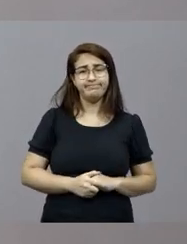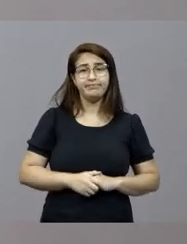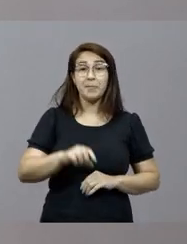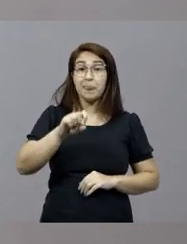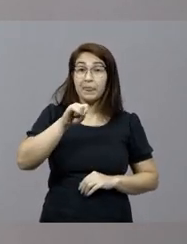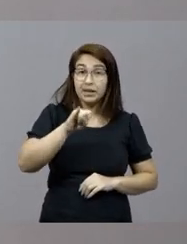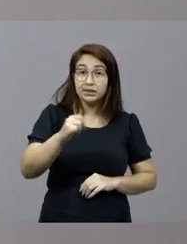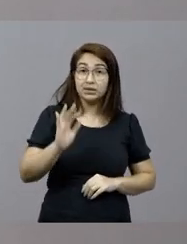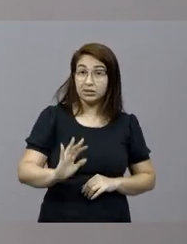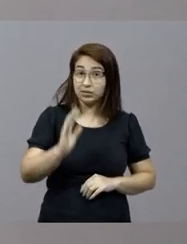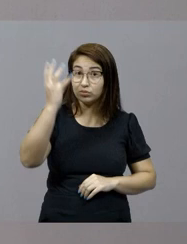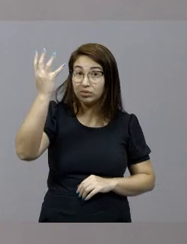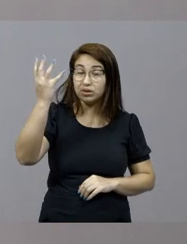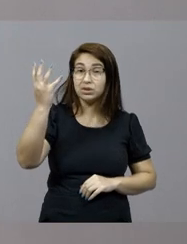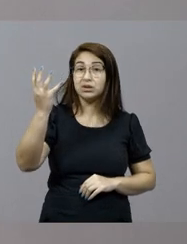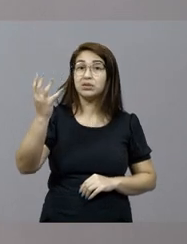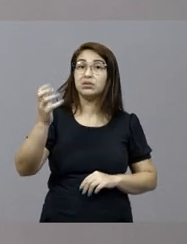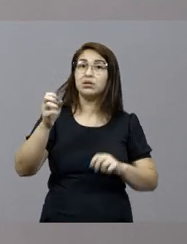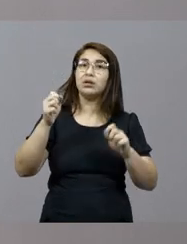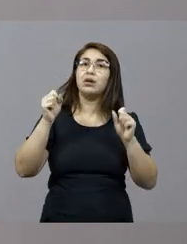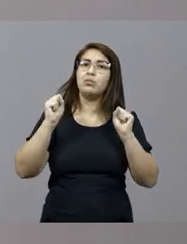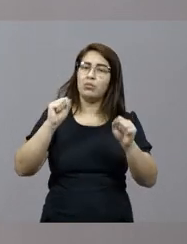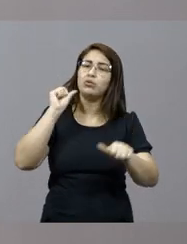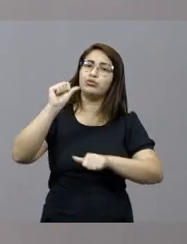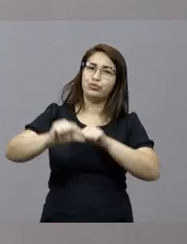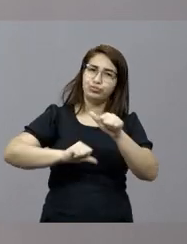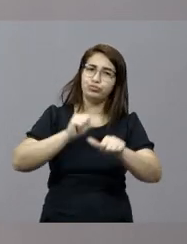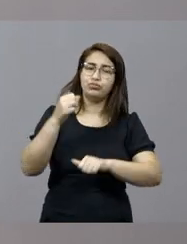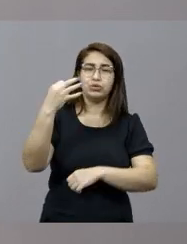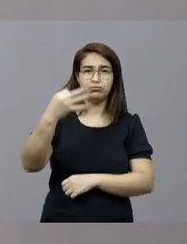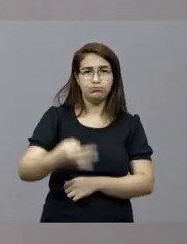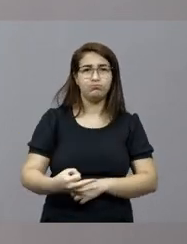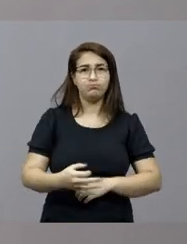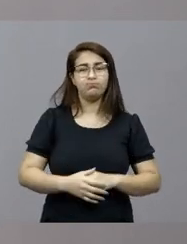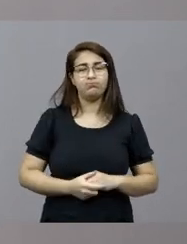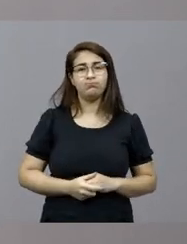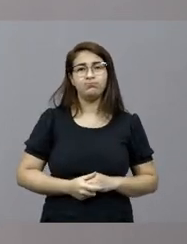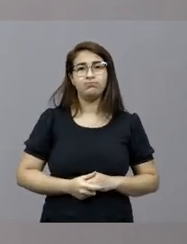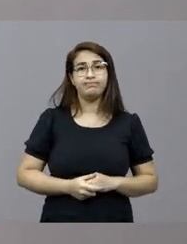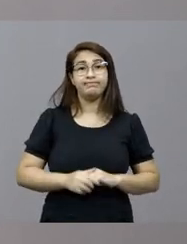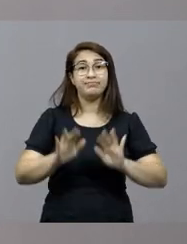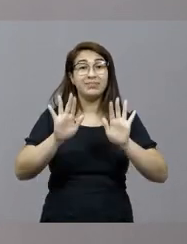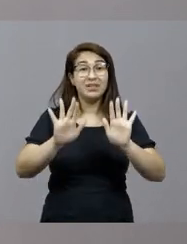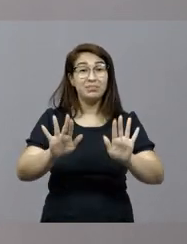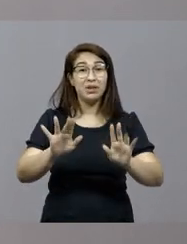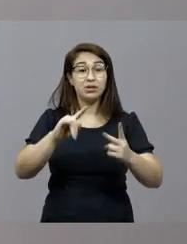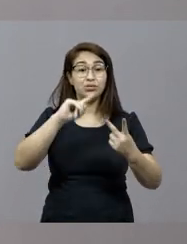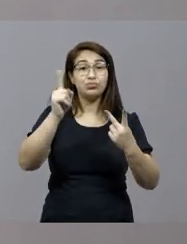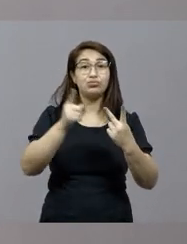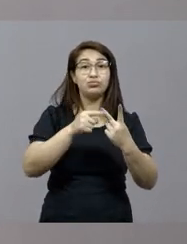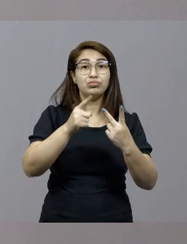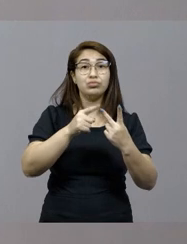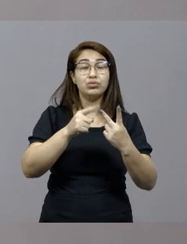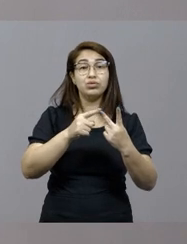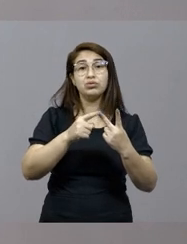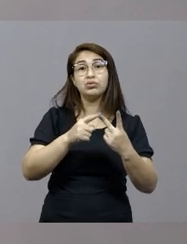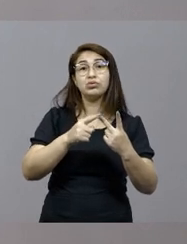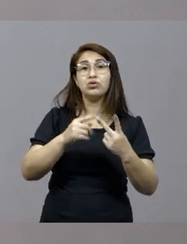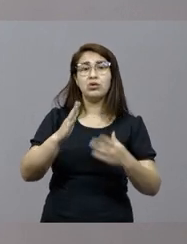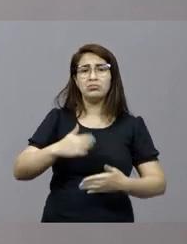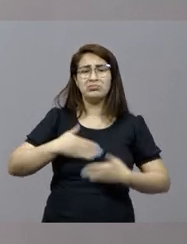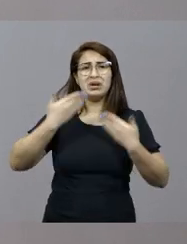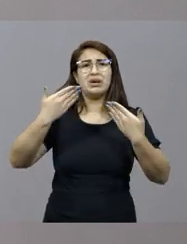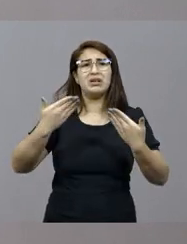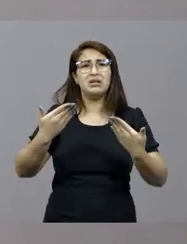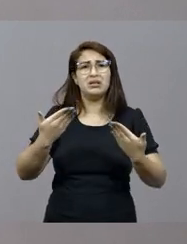ocorrer, com certeza, o cenário mudará rapidamente. Mas o que também me traz espanto no momento de